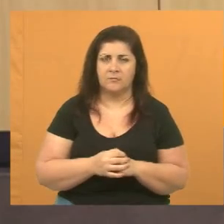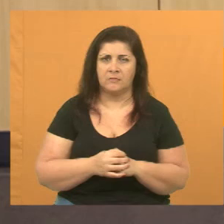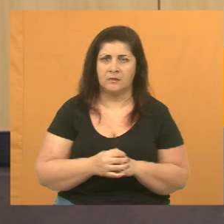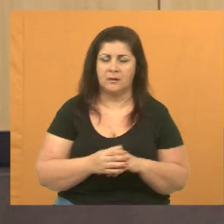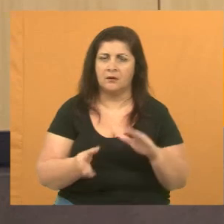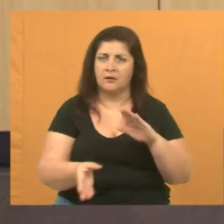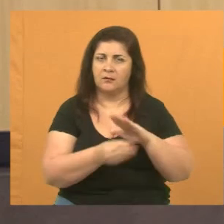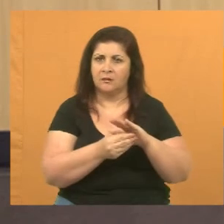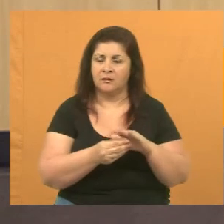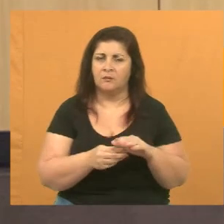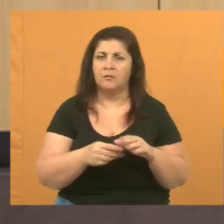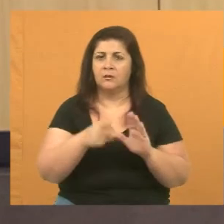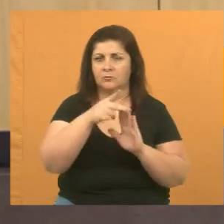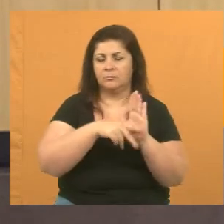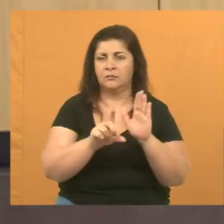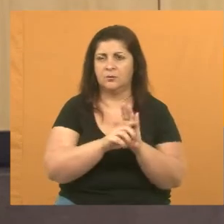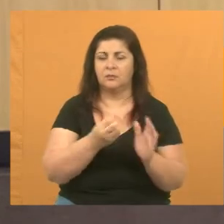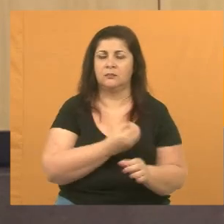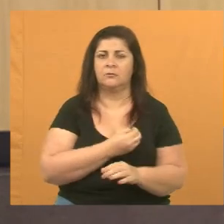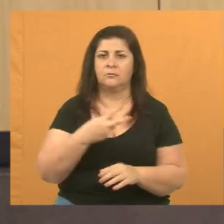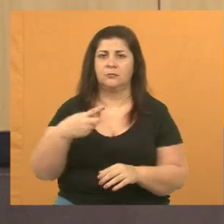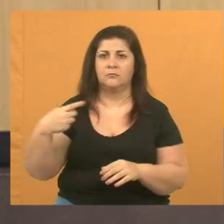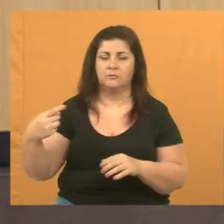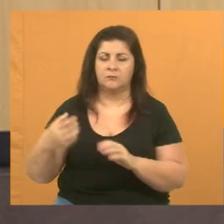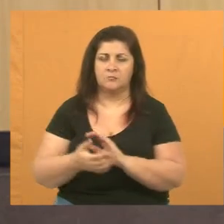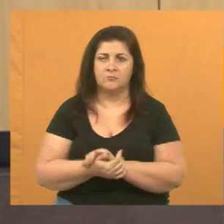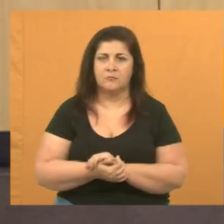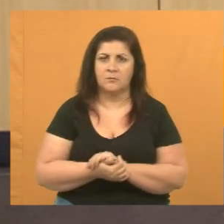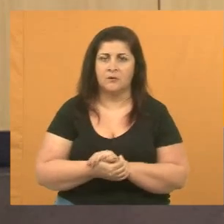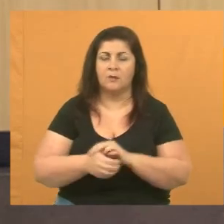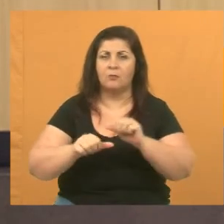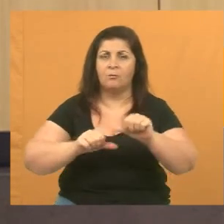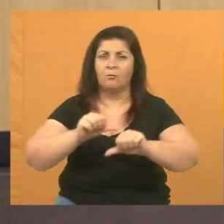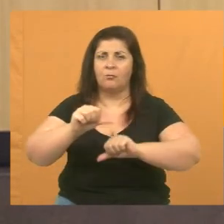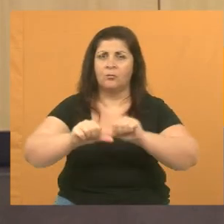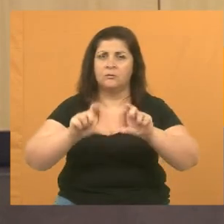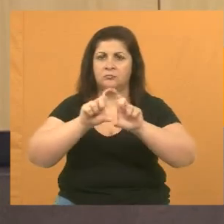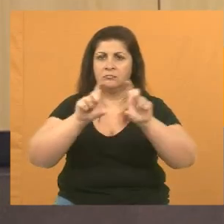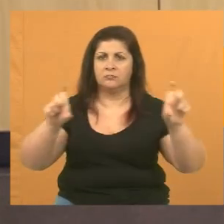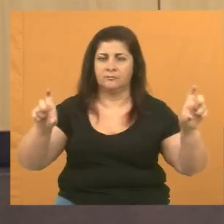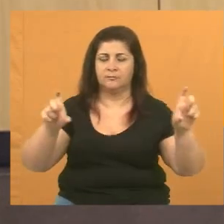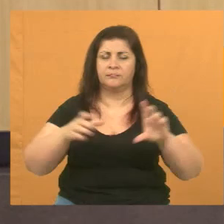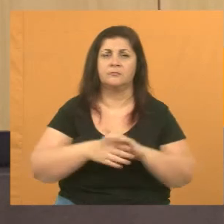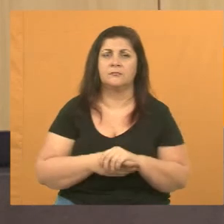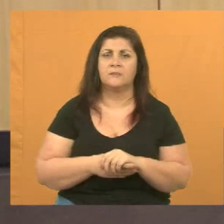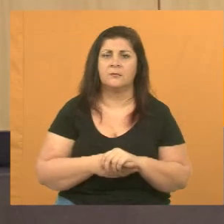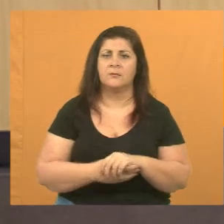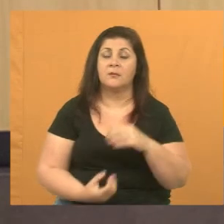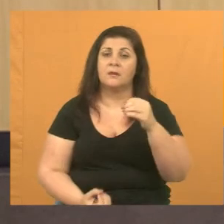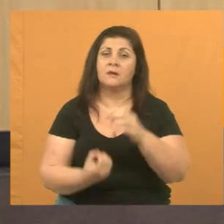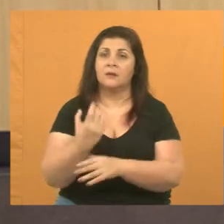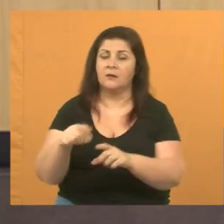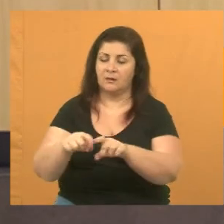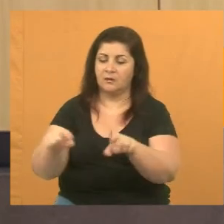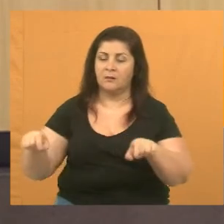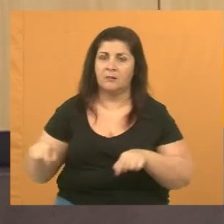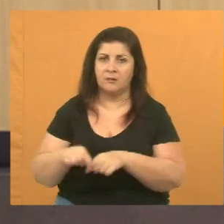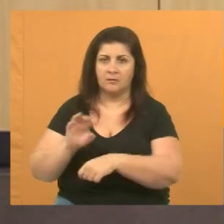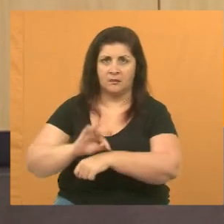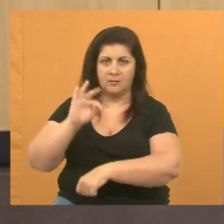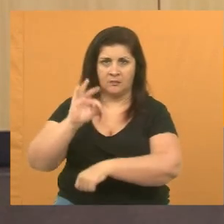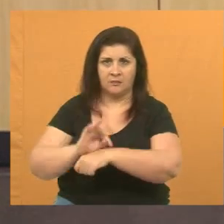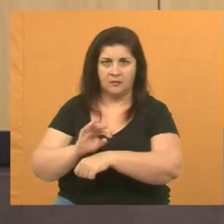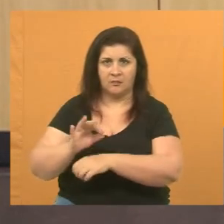do projeto de lei do Executivo número 21 de 2018, modificada com a seguinte redação. Cria o escritório técnico para